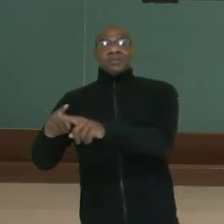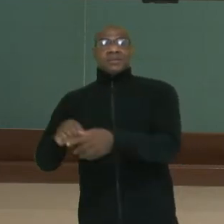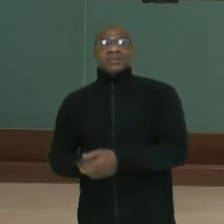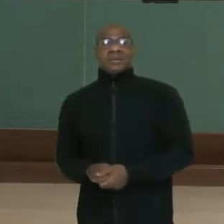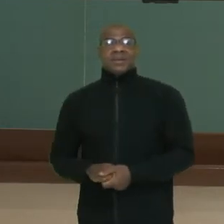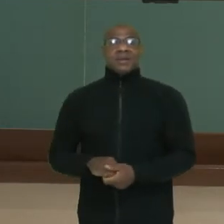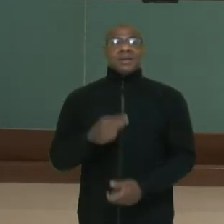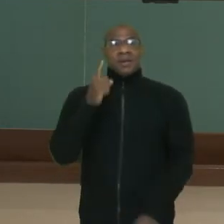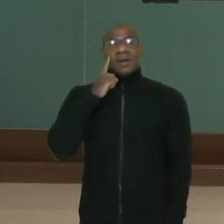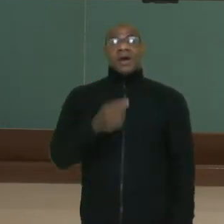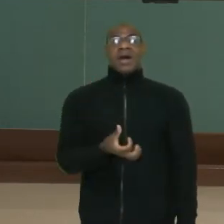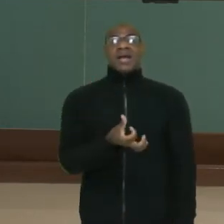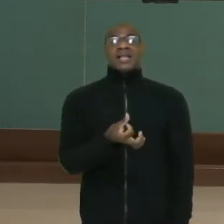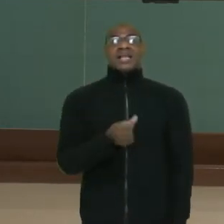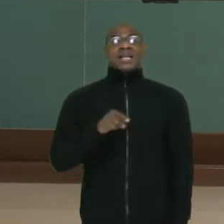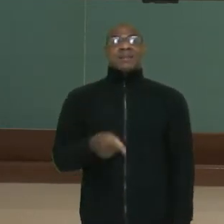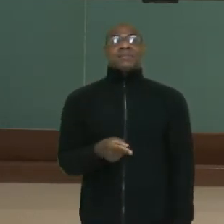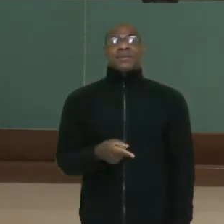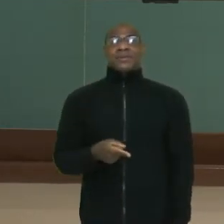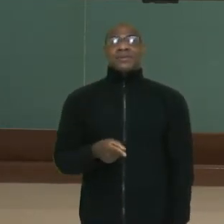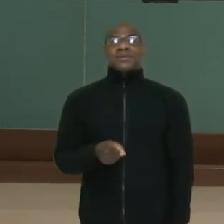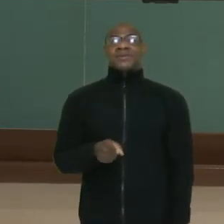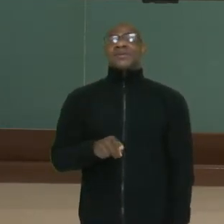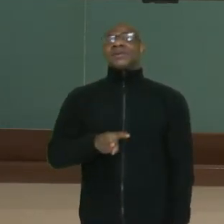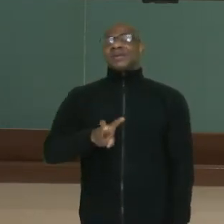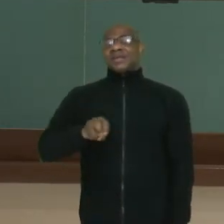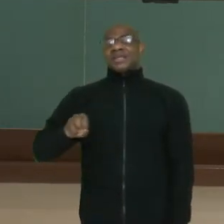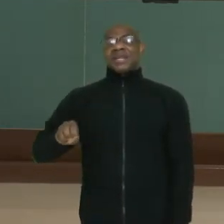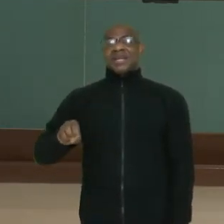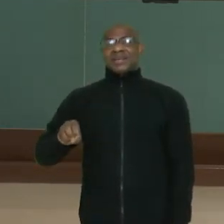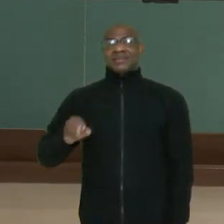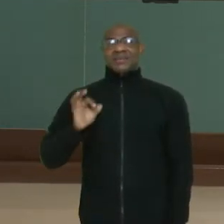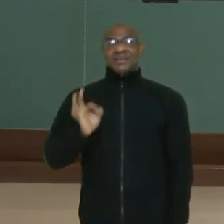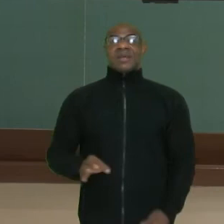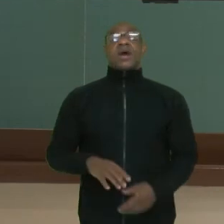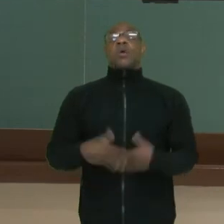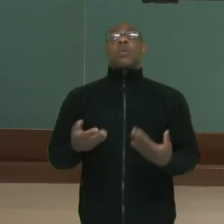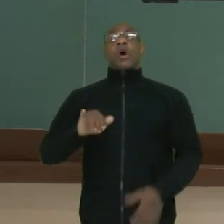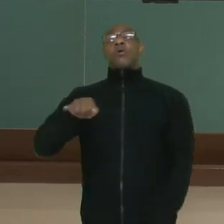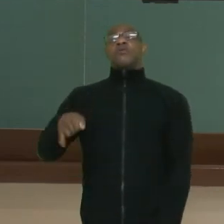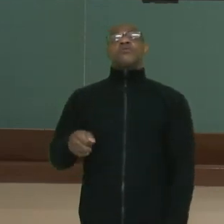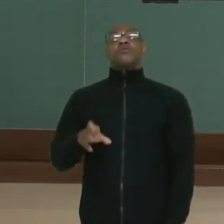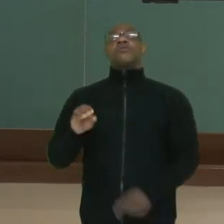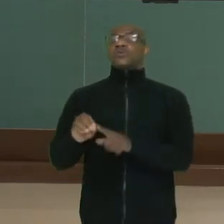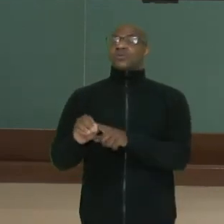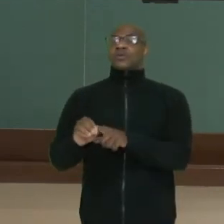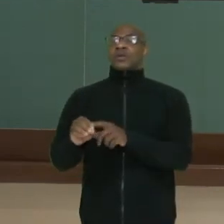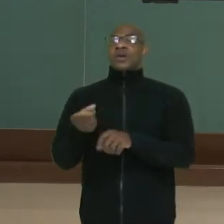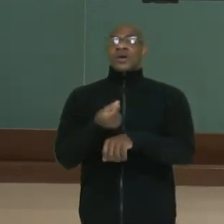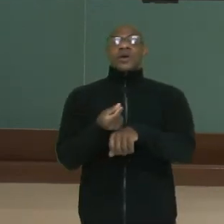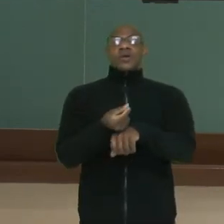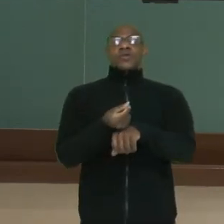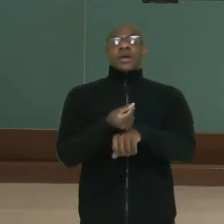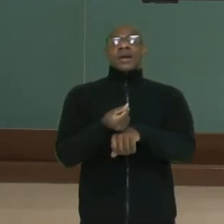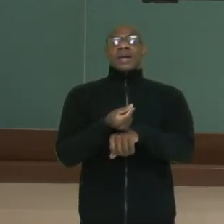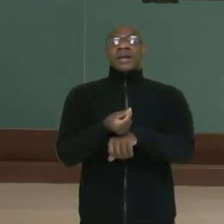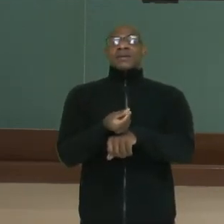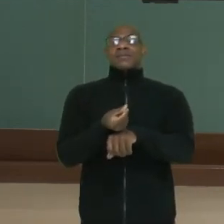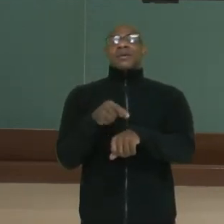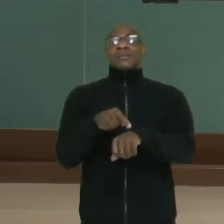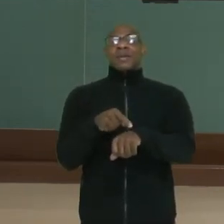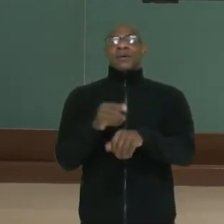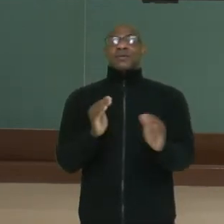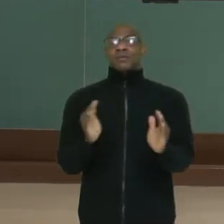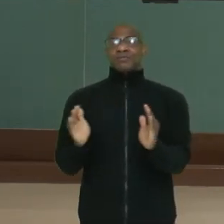deu. 6.500, redondinho ali, ó. Então, qual é o juro desse capital, nessa taxa, durante esse